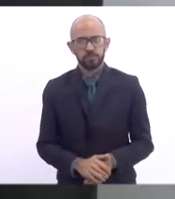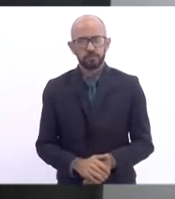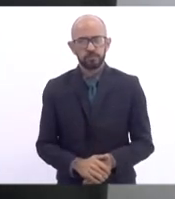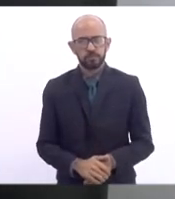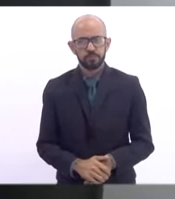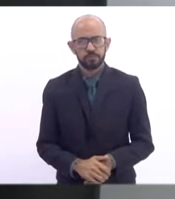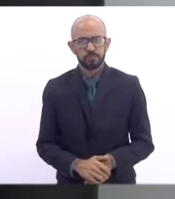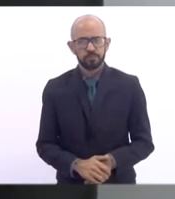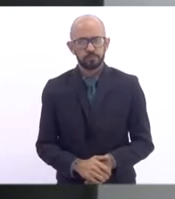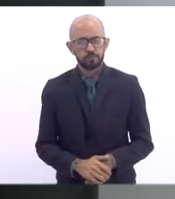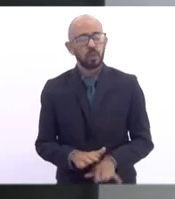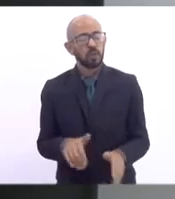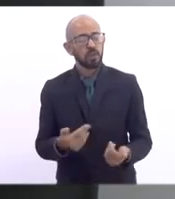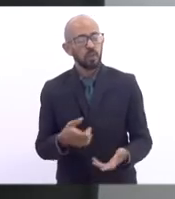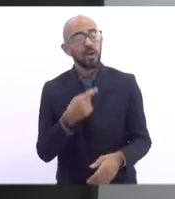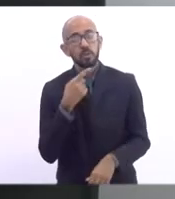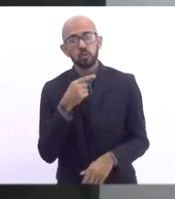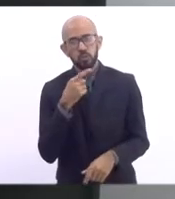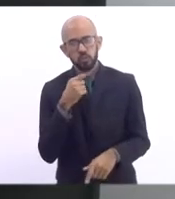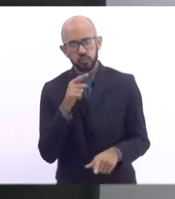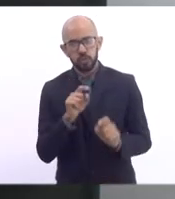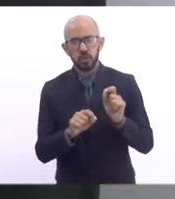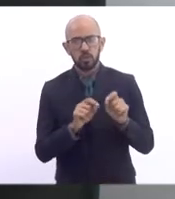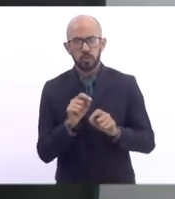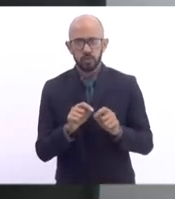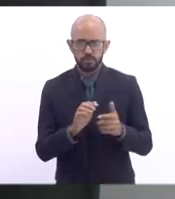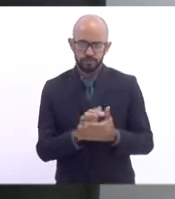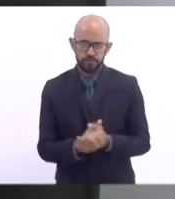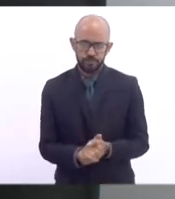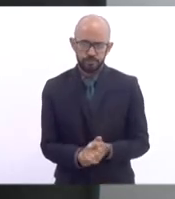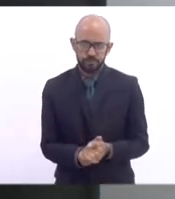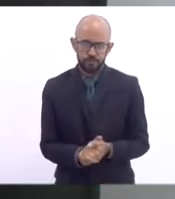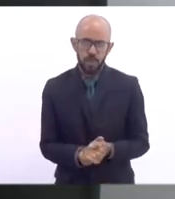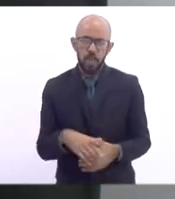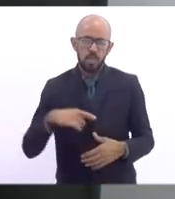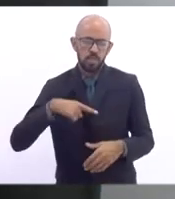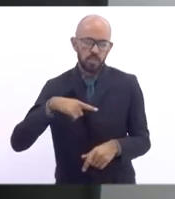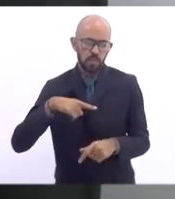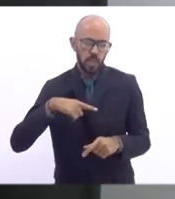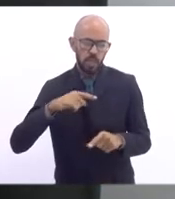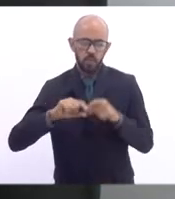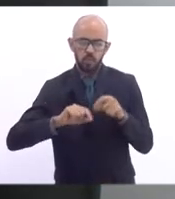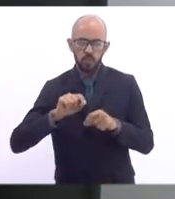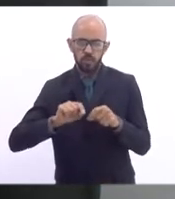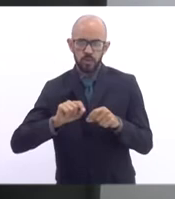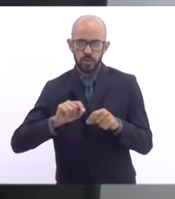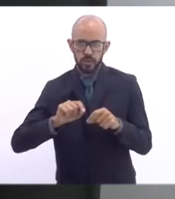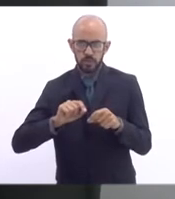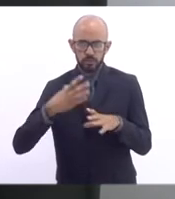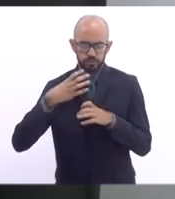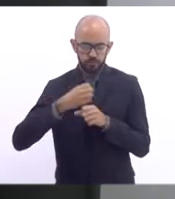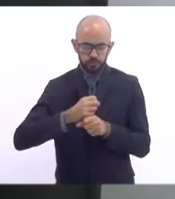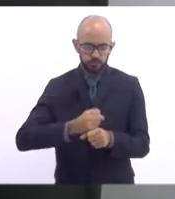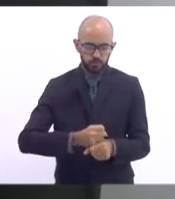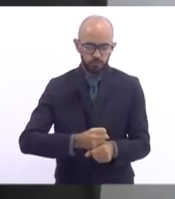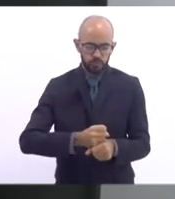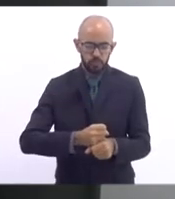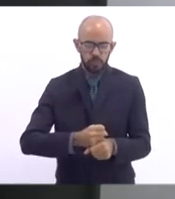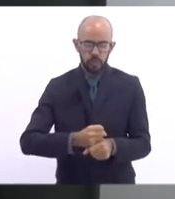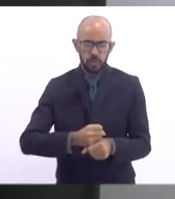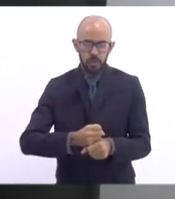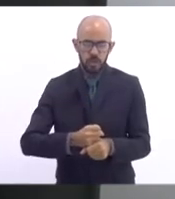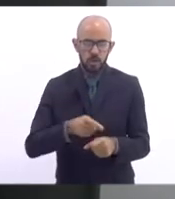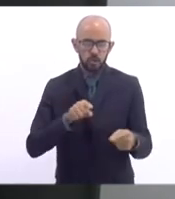então aí vem a questão ah e tem projeções de superávit primário é uma